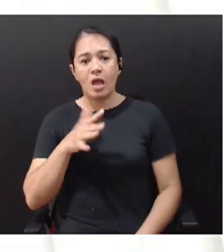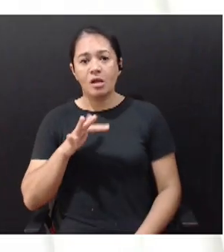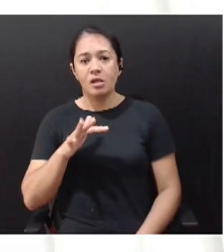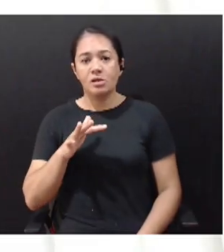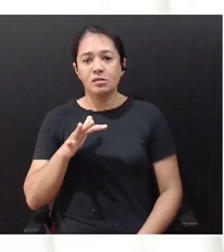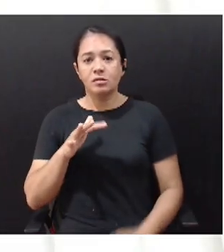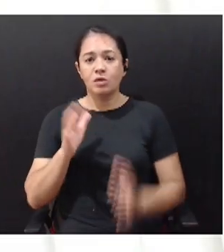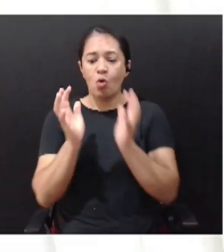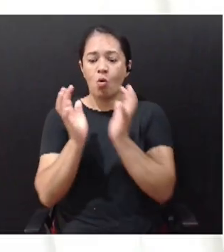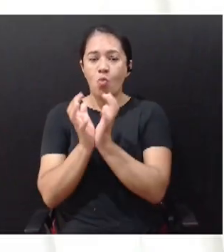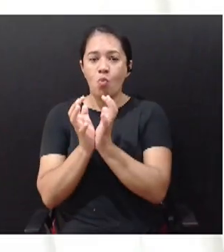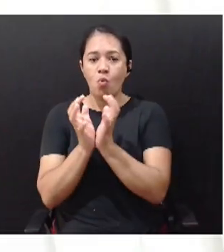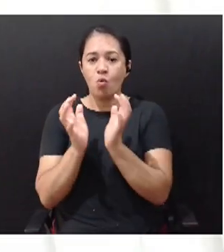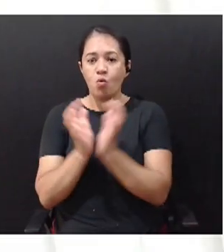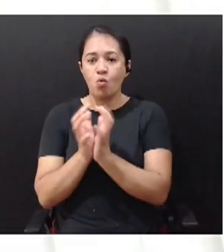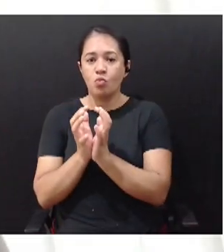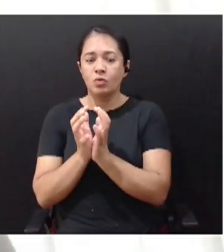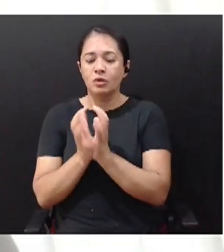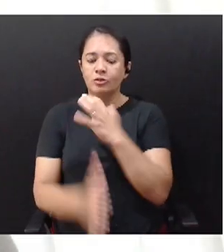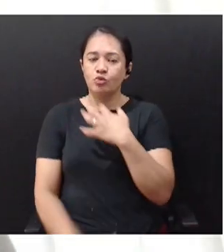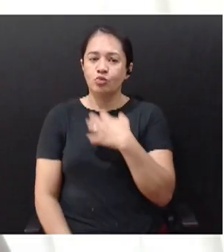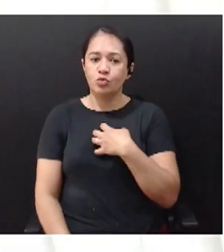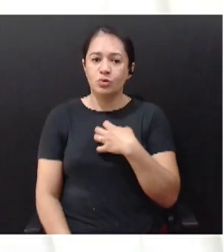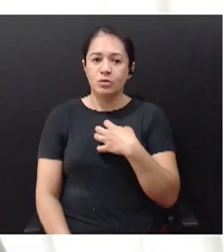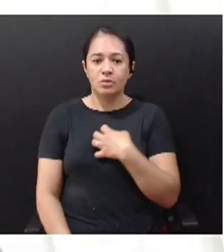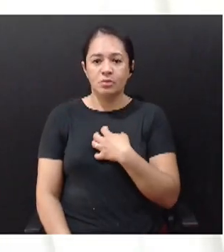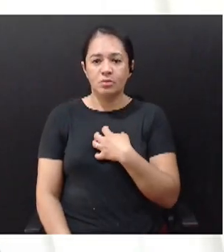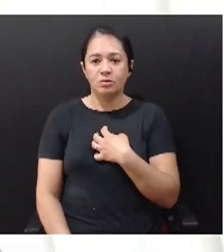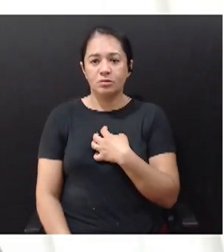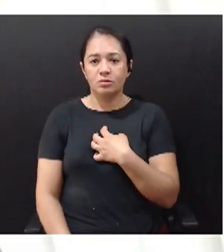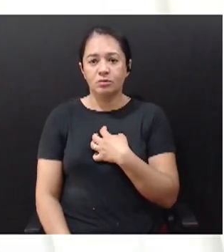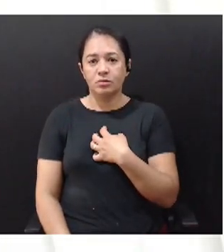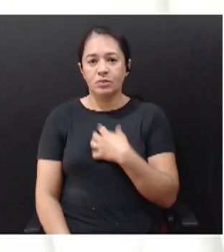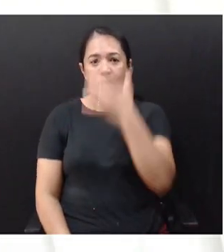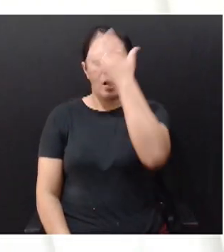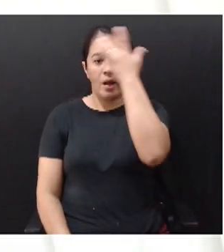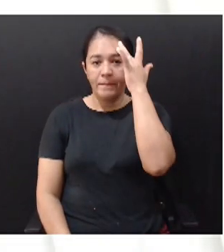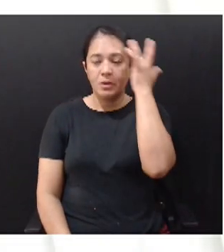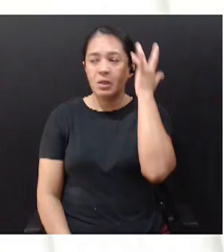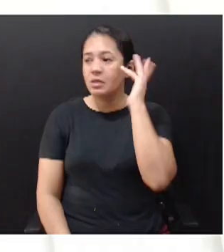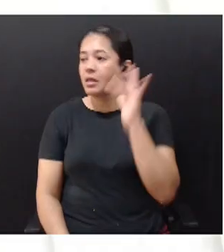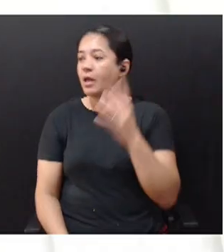de sentimentos, né? E a pessoa não sabe nem identificar muito